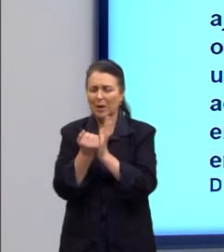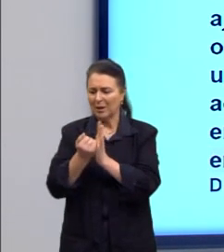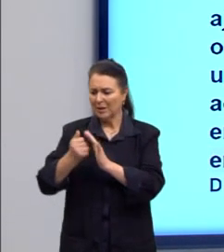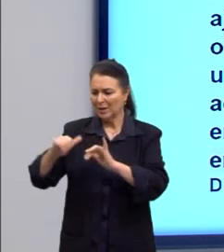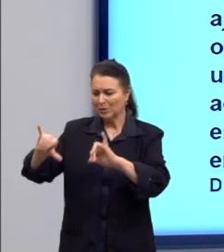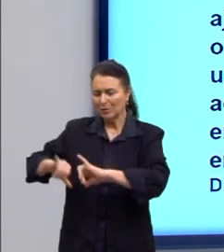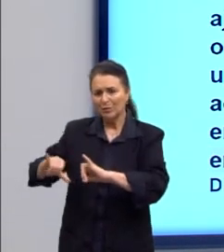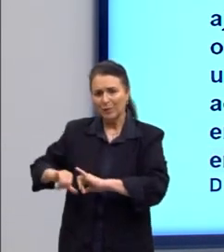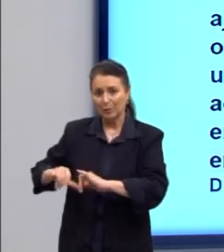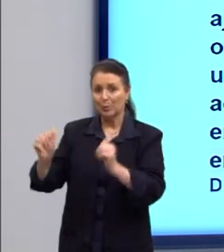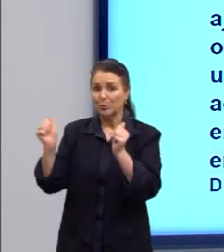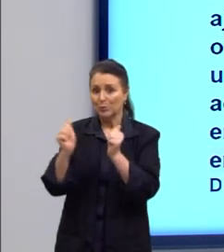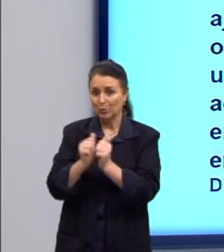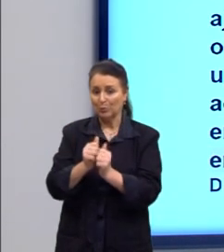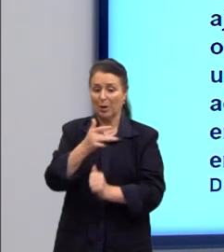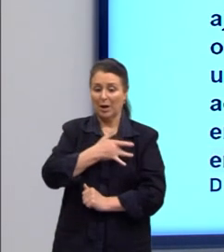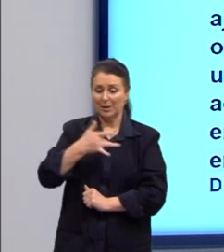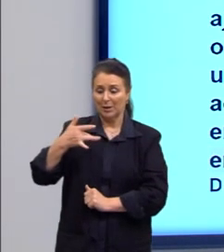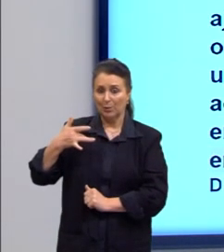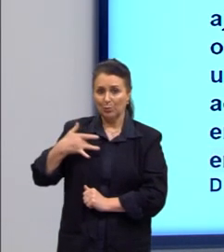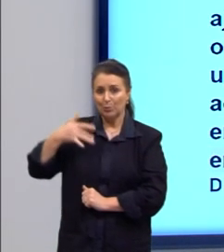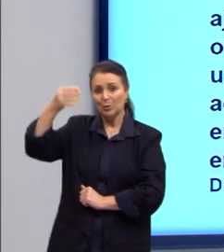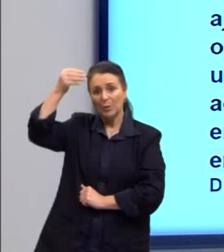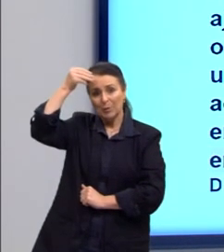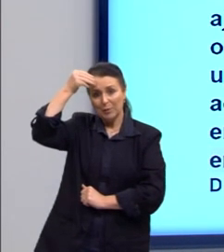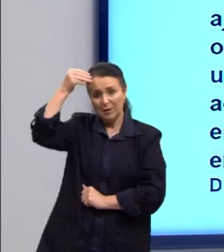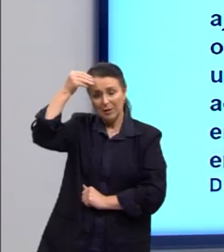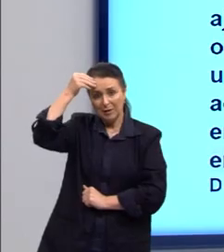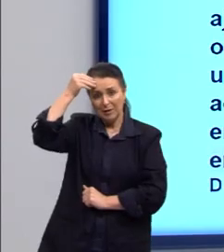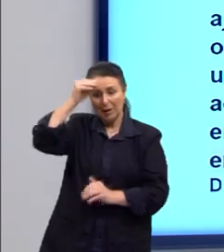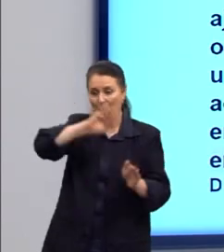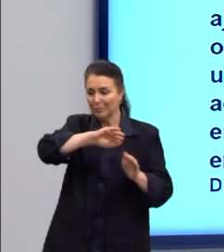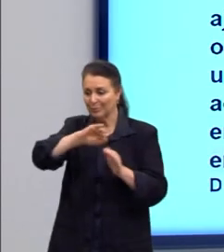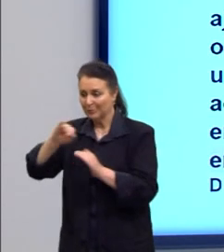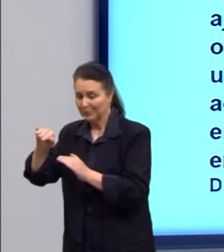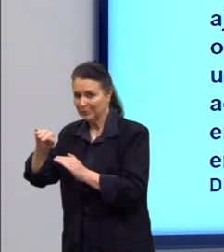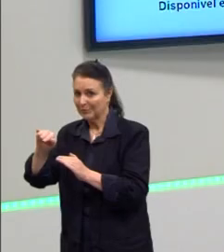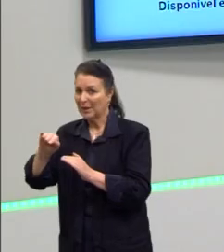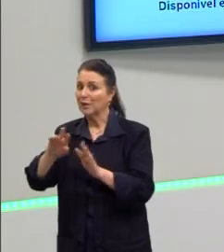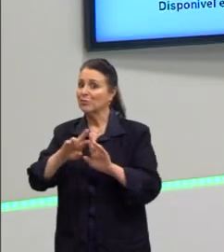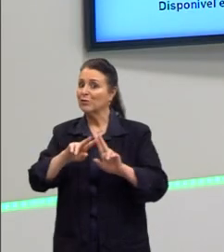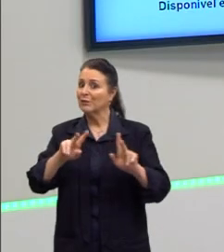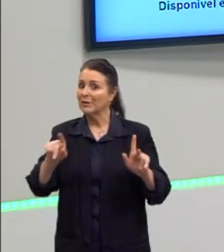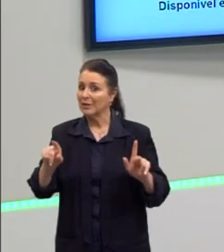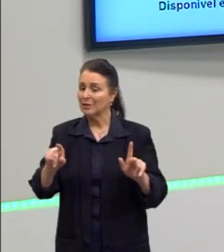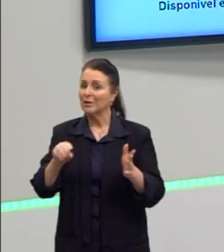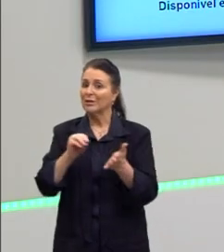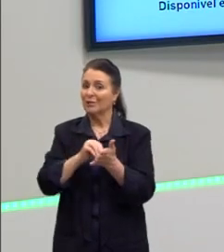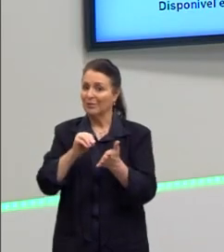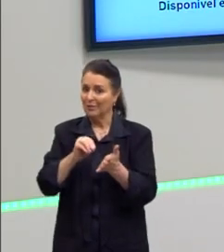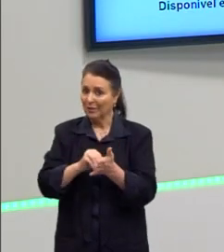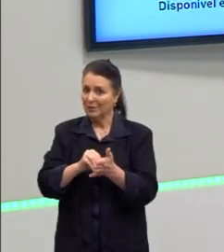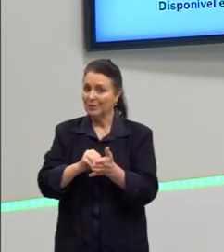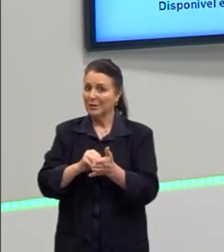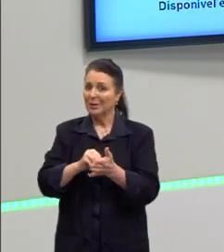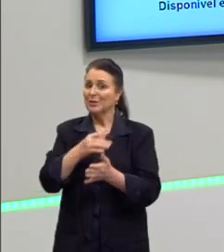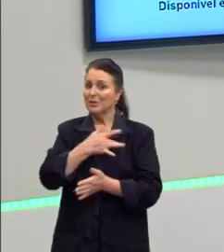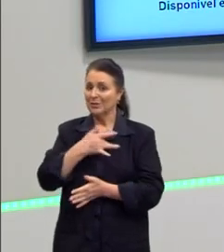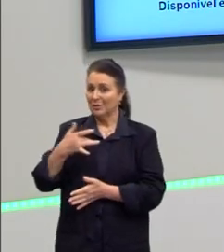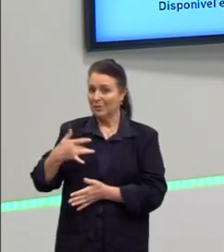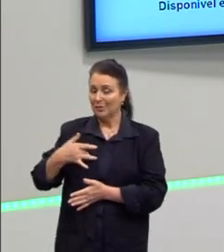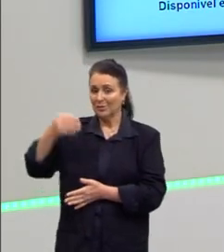com a saúde mental implica muito mais que a ausência de doenças mentais isso está disponível lá no